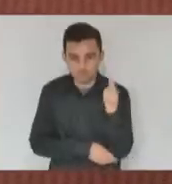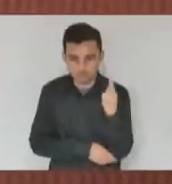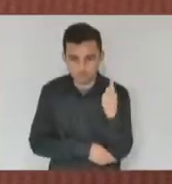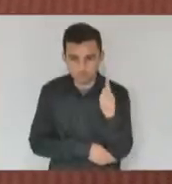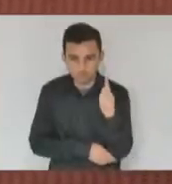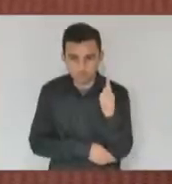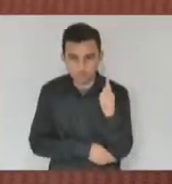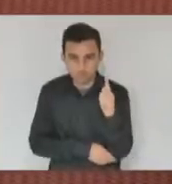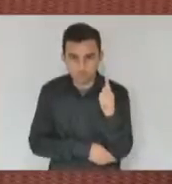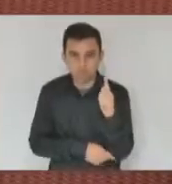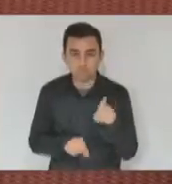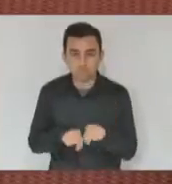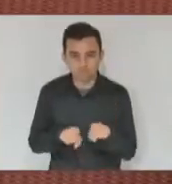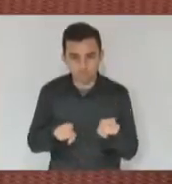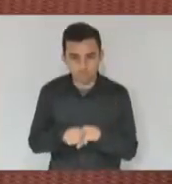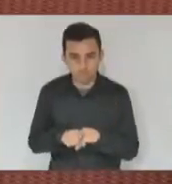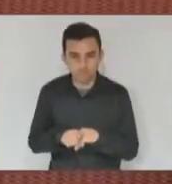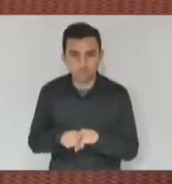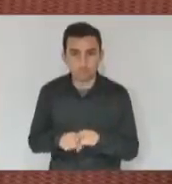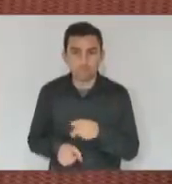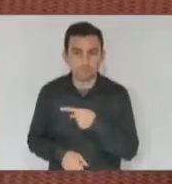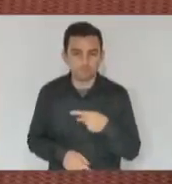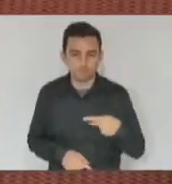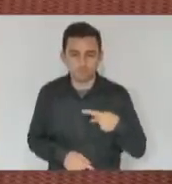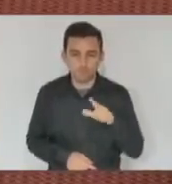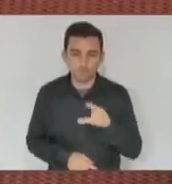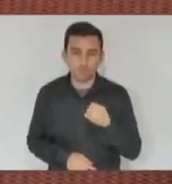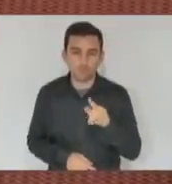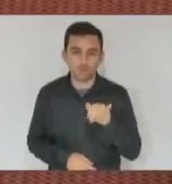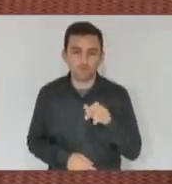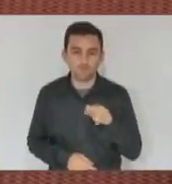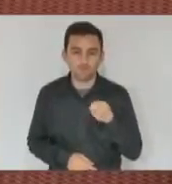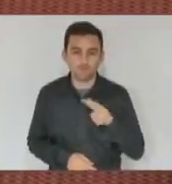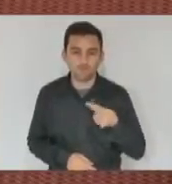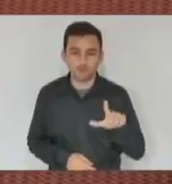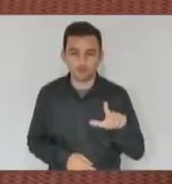pelo pastor Lorival, pastor da Igreja do